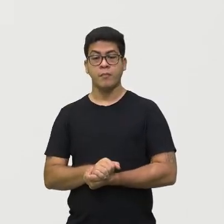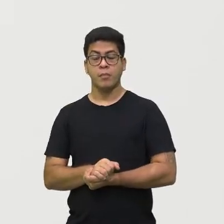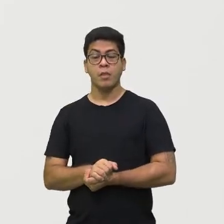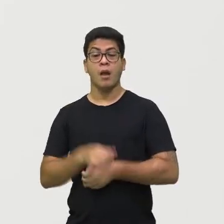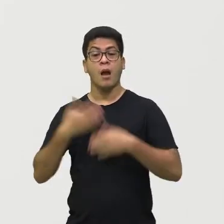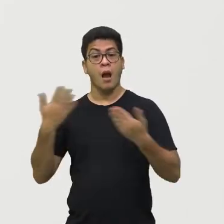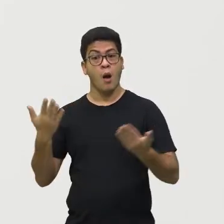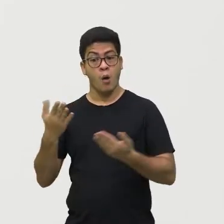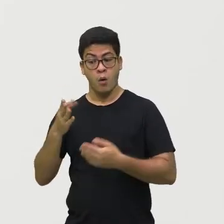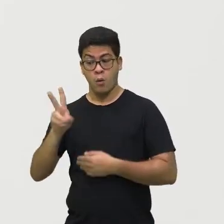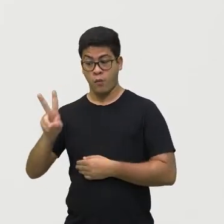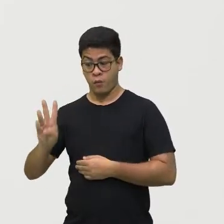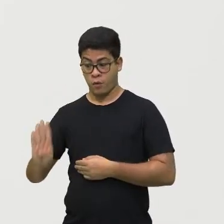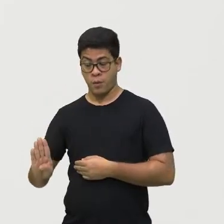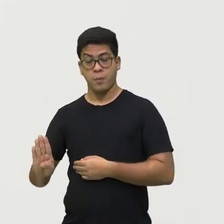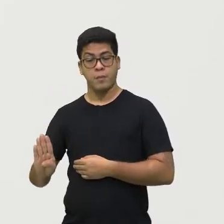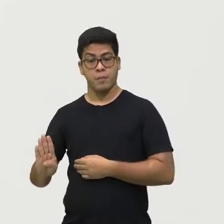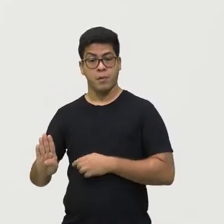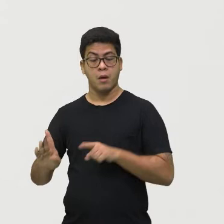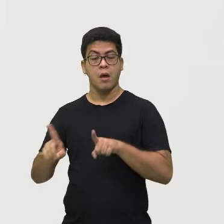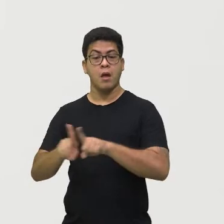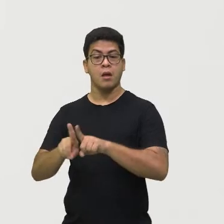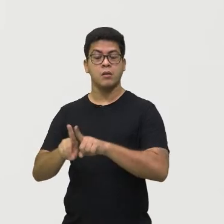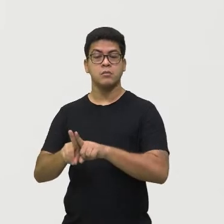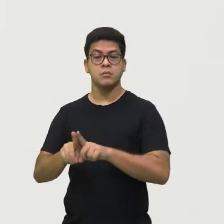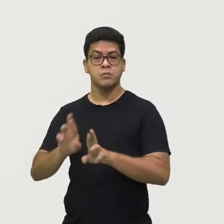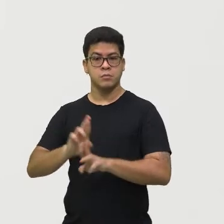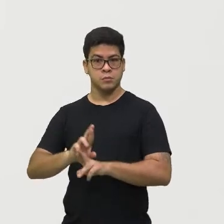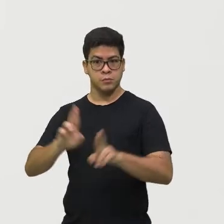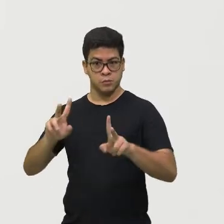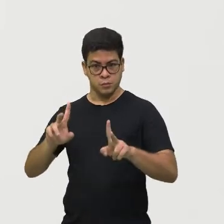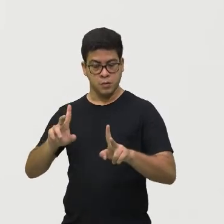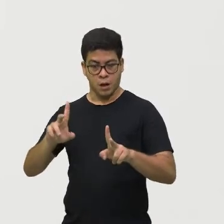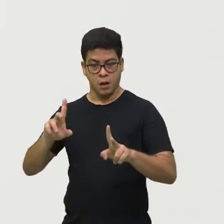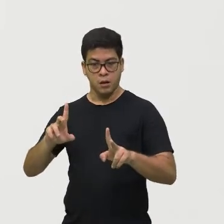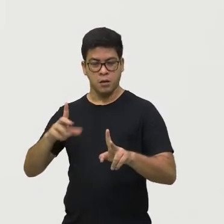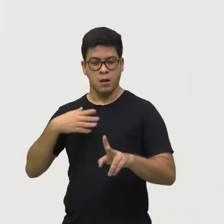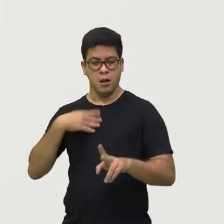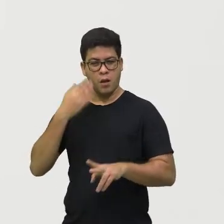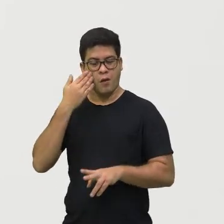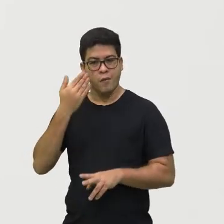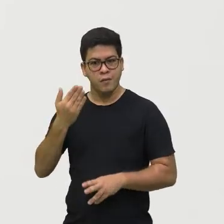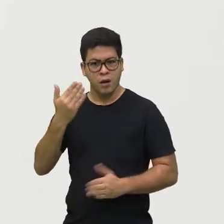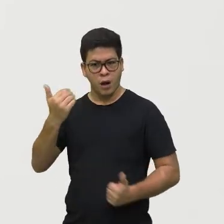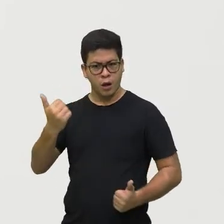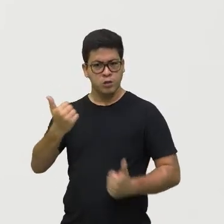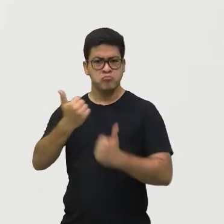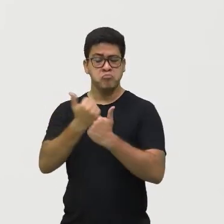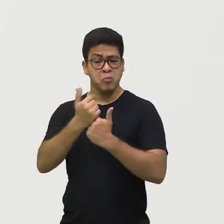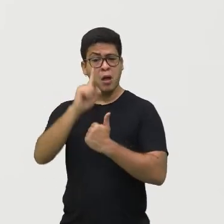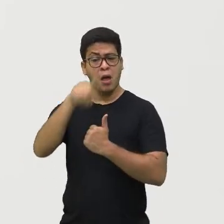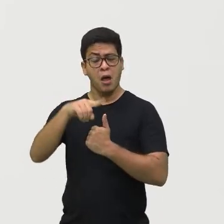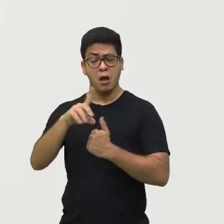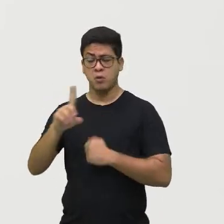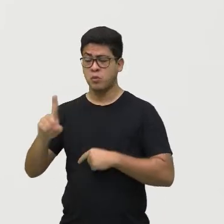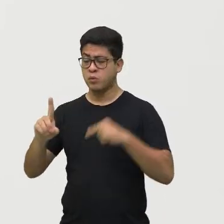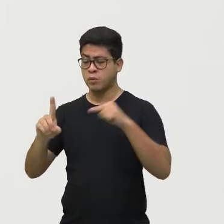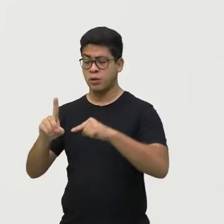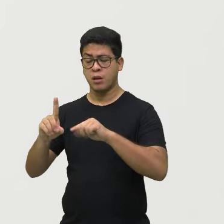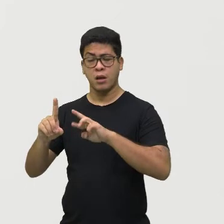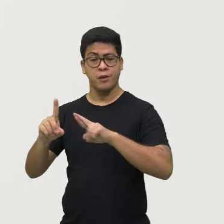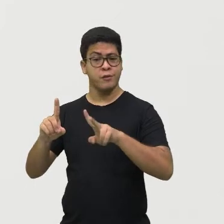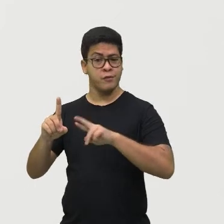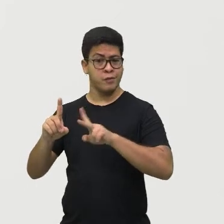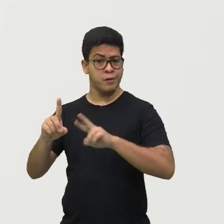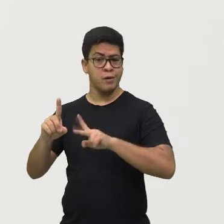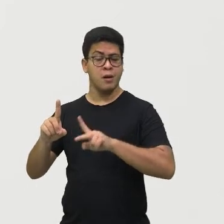potência de base 10. Então ali nós temos 45.000 volts, e no ponto B, veja, a única coisa que mudou foi a distância, né? Porque